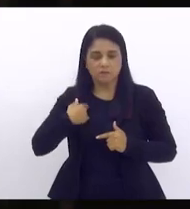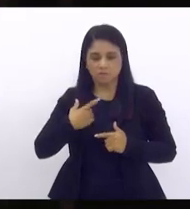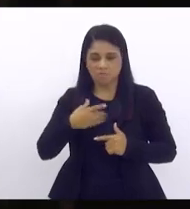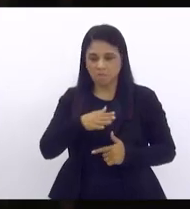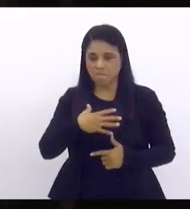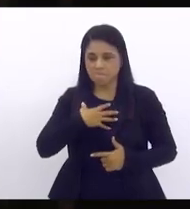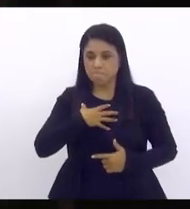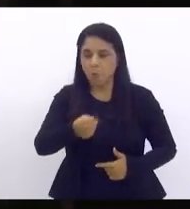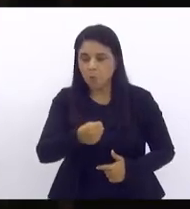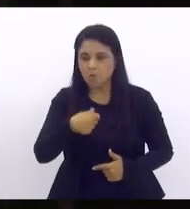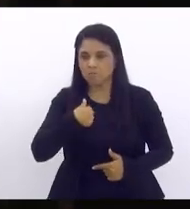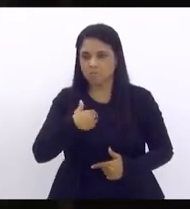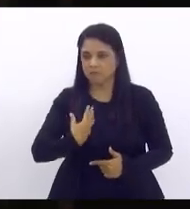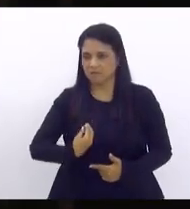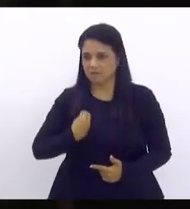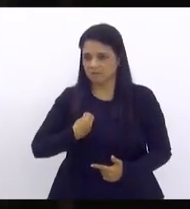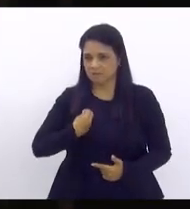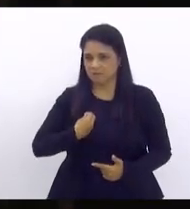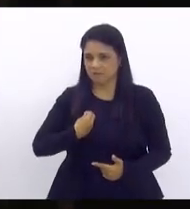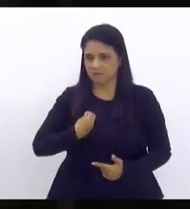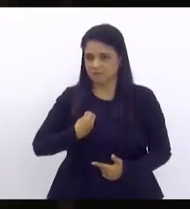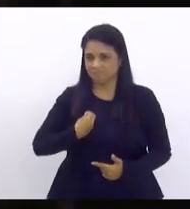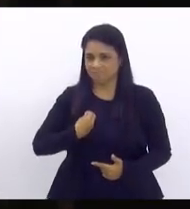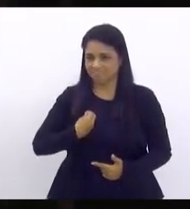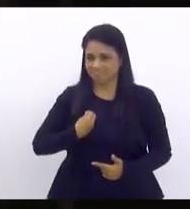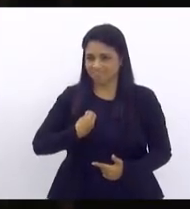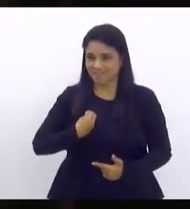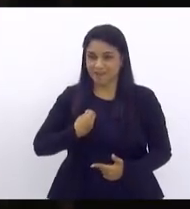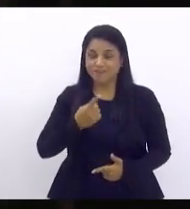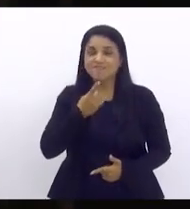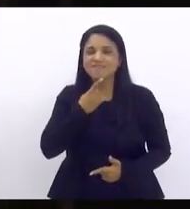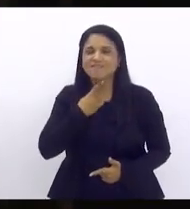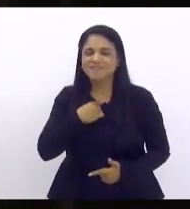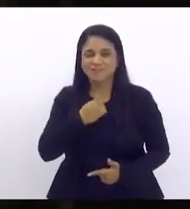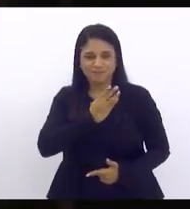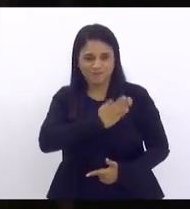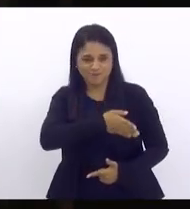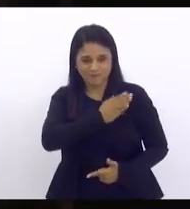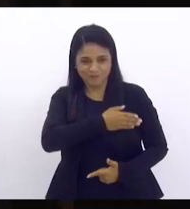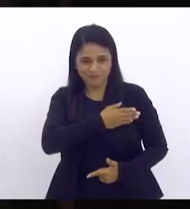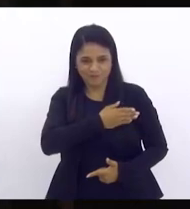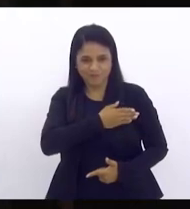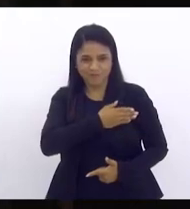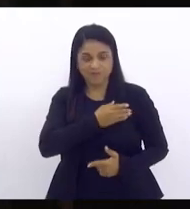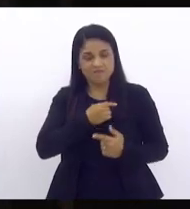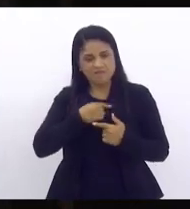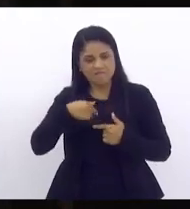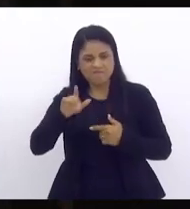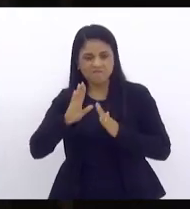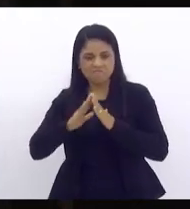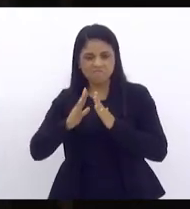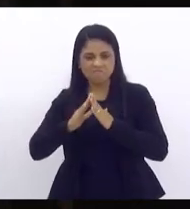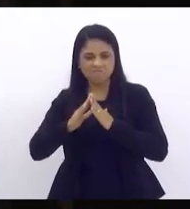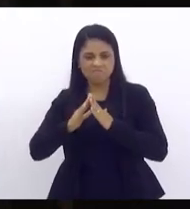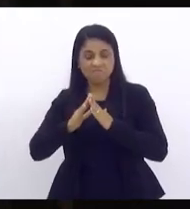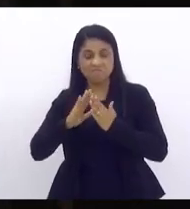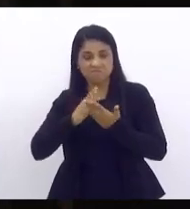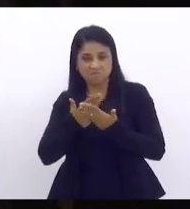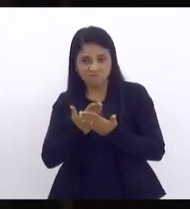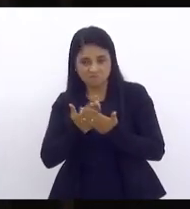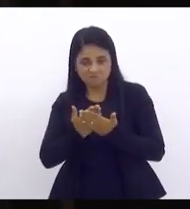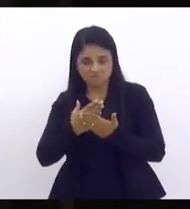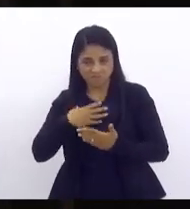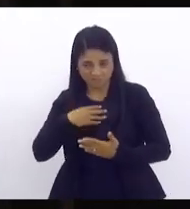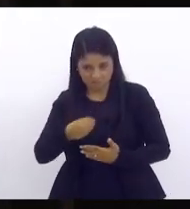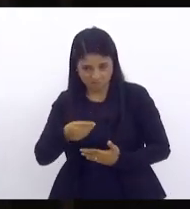à minha vida. Esse era o desejo do meu coração. Eu botei as crianças para a escola e estava decidida